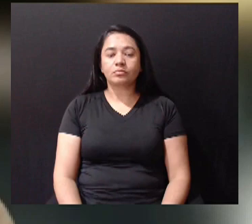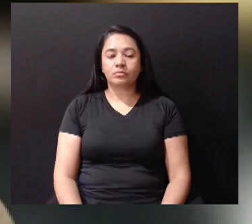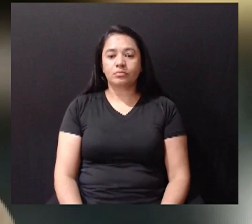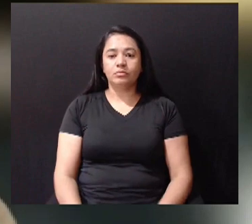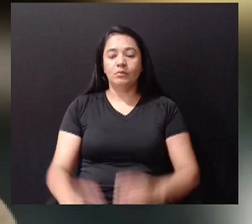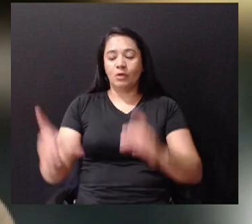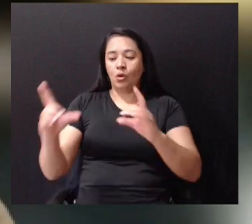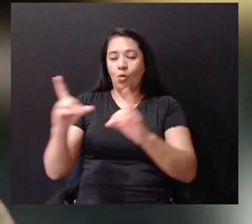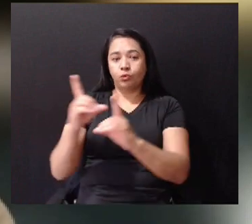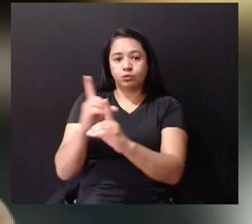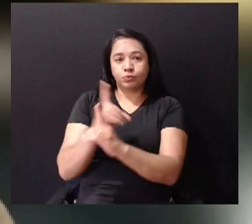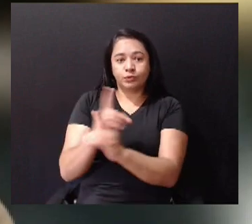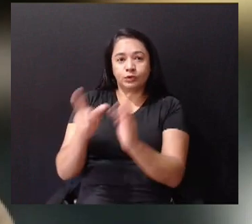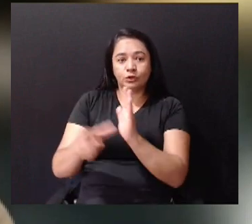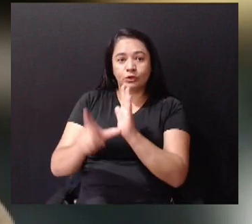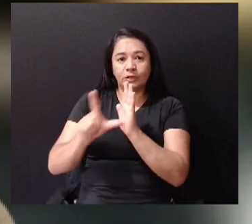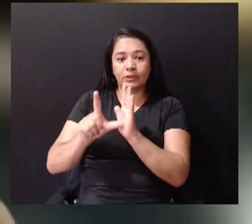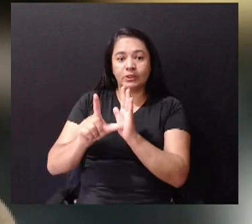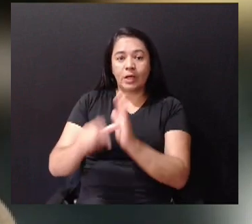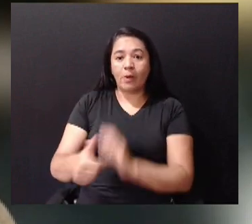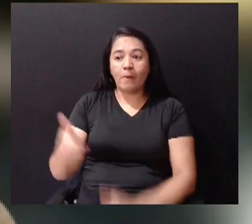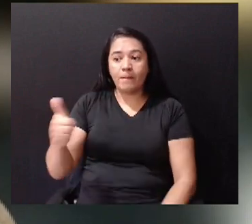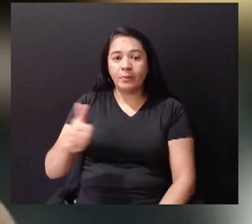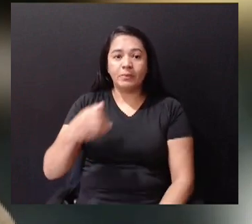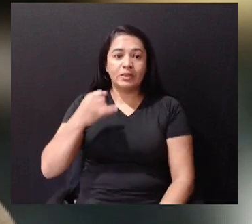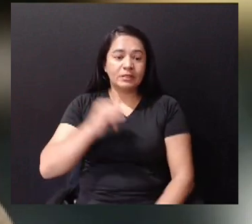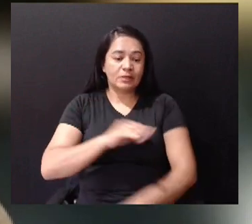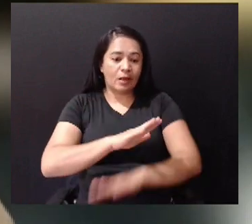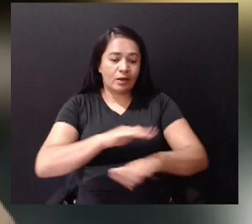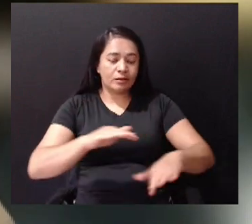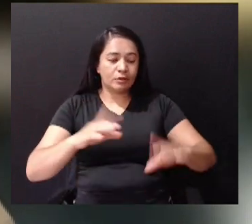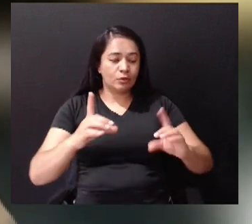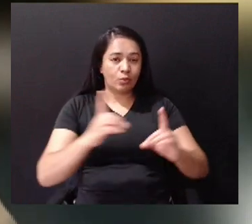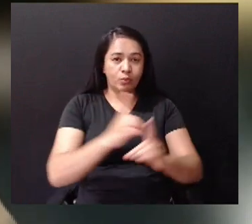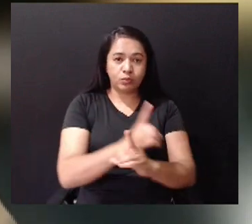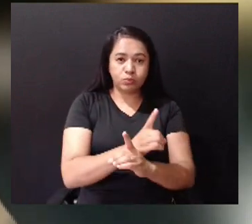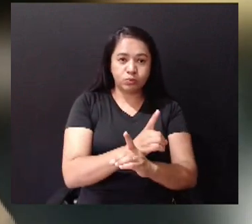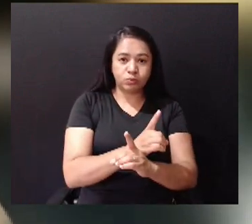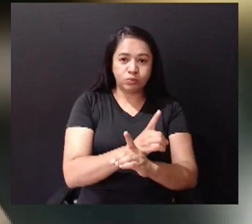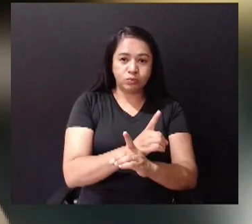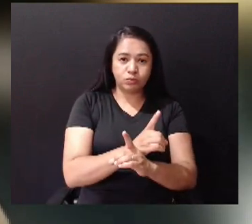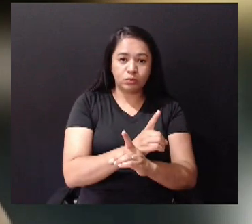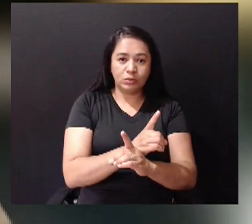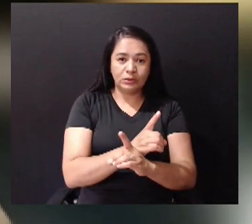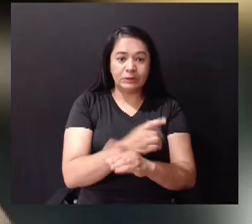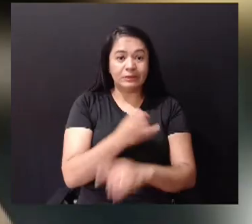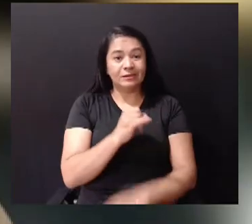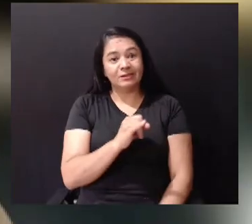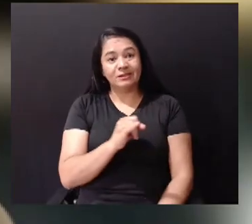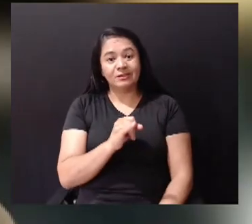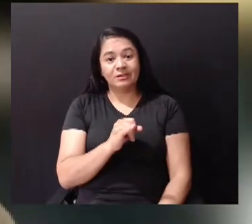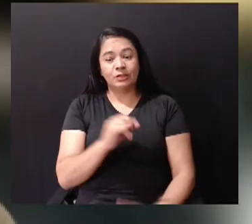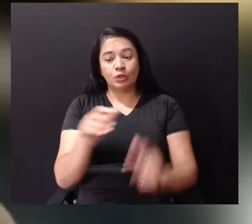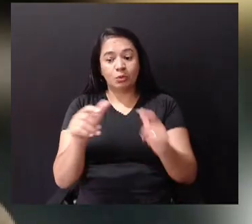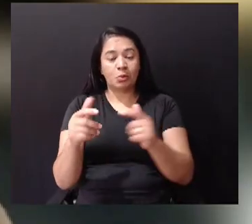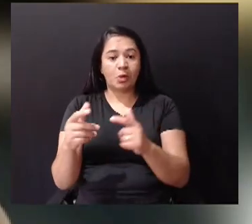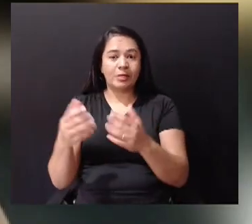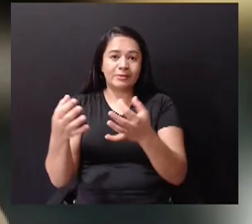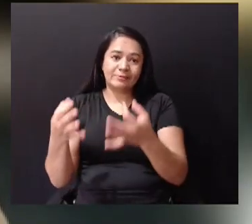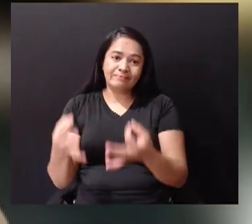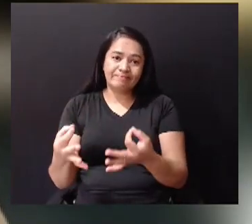fator. Mas se a criança, depois do diagnóstico, não for nas mãos no local adequado, para uma boa